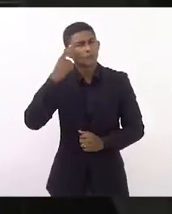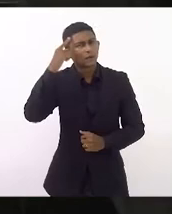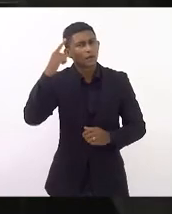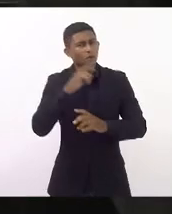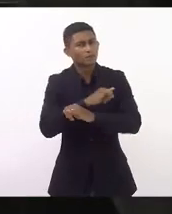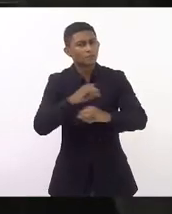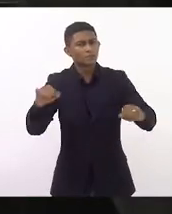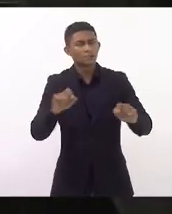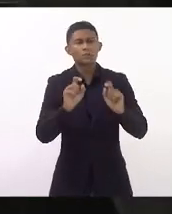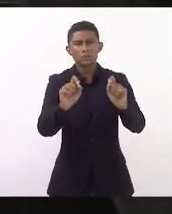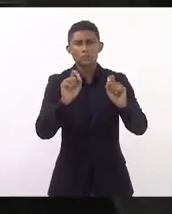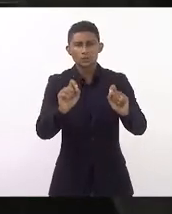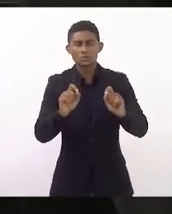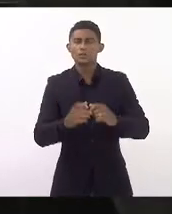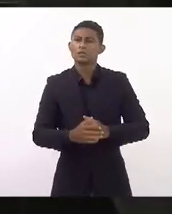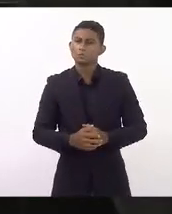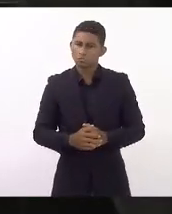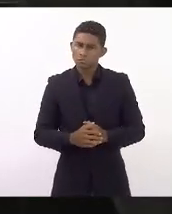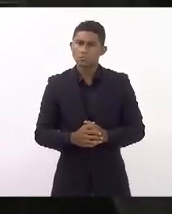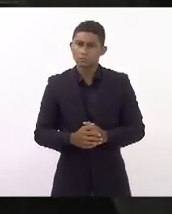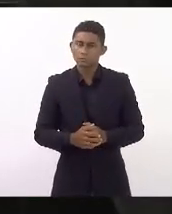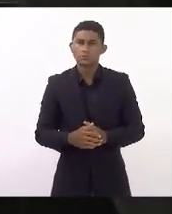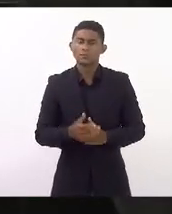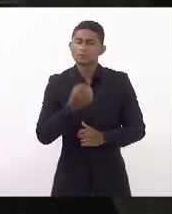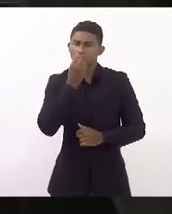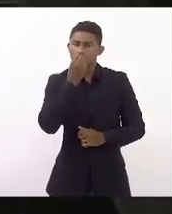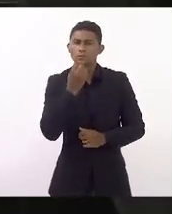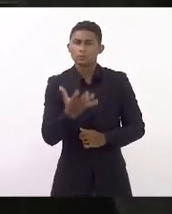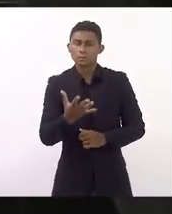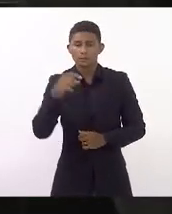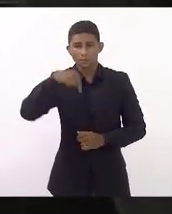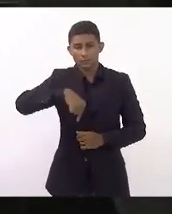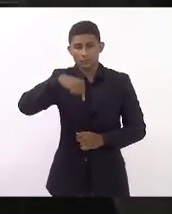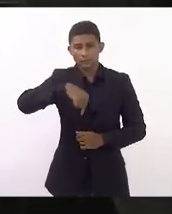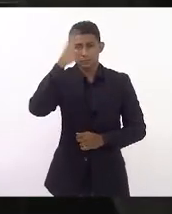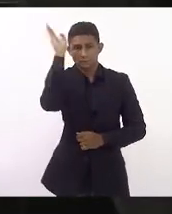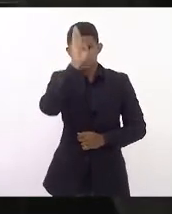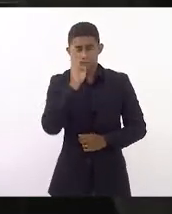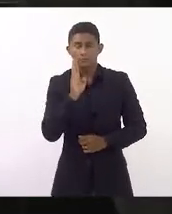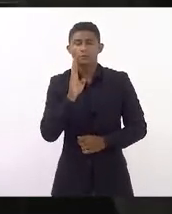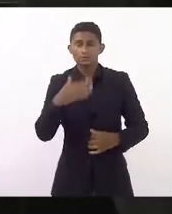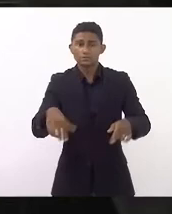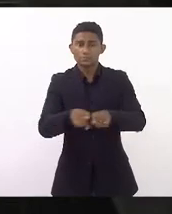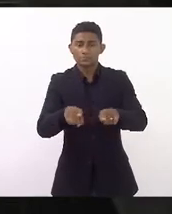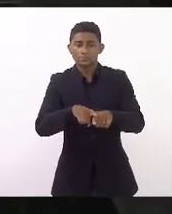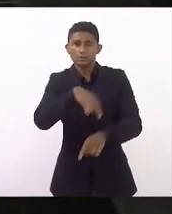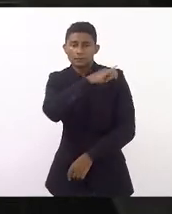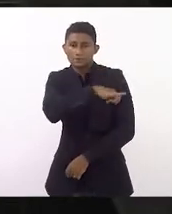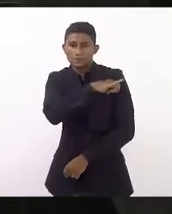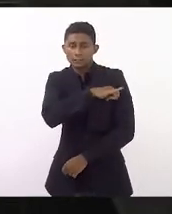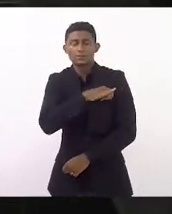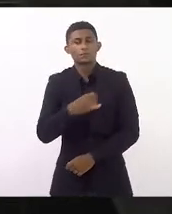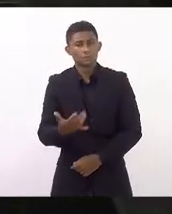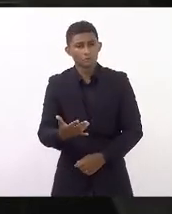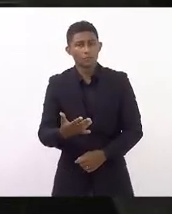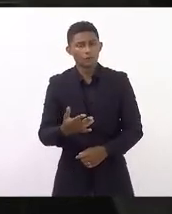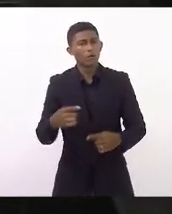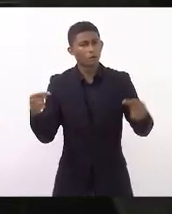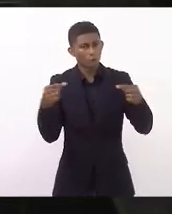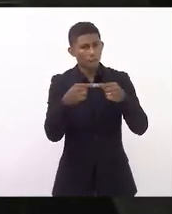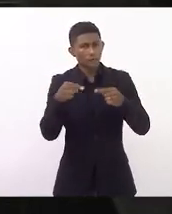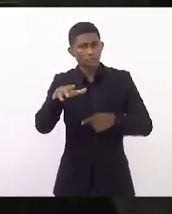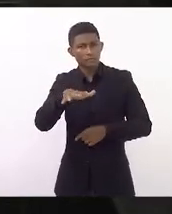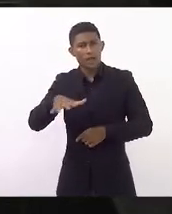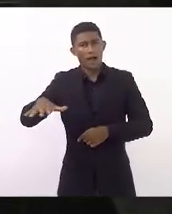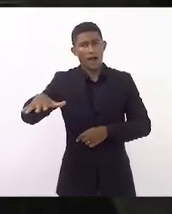condições favoráveis de que dispõe o Brasil e o Rio de Janeiro nesta área de fertilizantes.